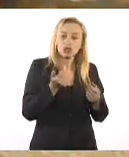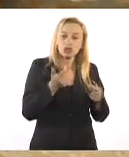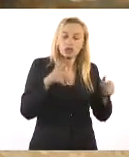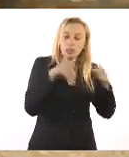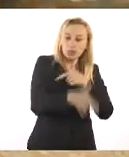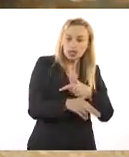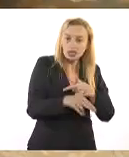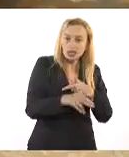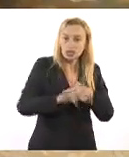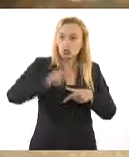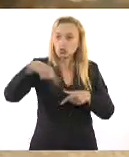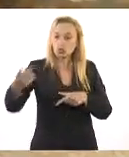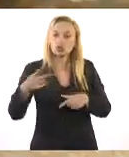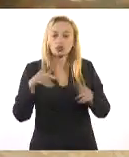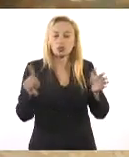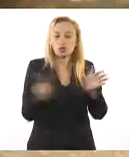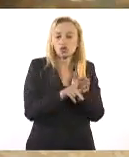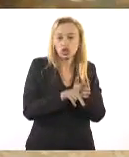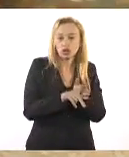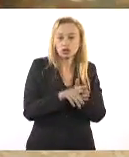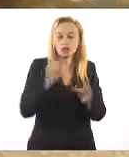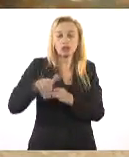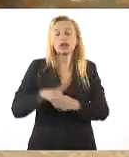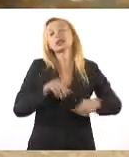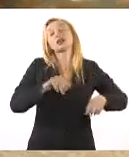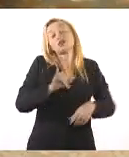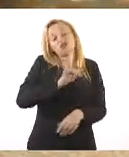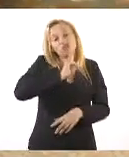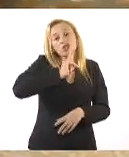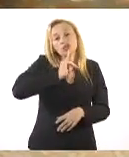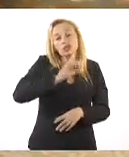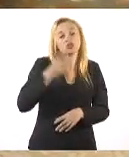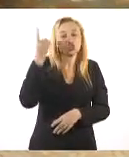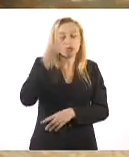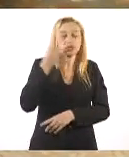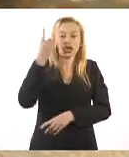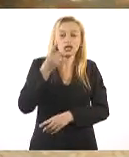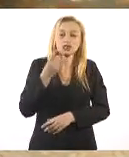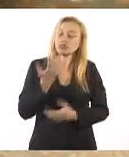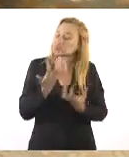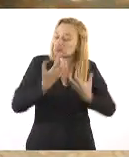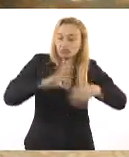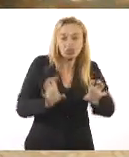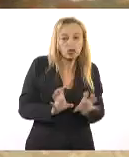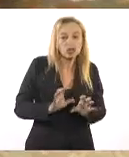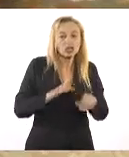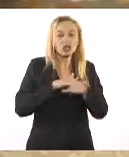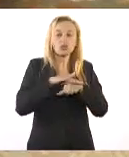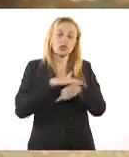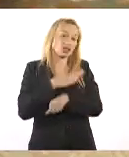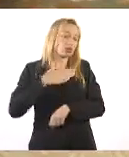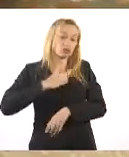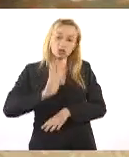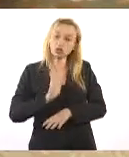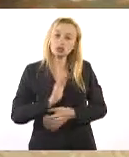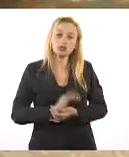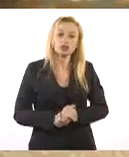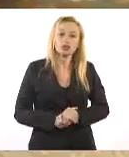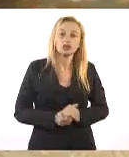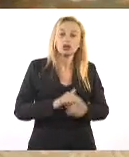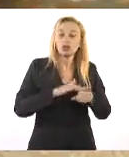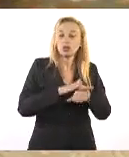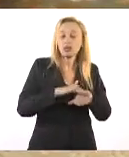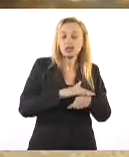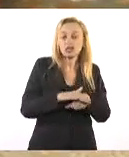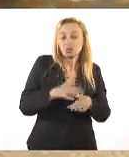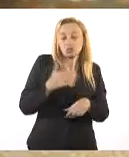outros projetos fosse votado infelizmente dos deputados não se não puderam ou não quiseram conversar comigo conversaram